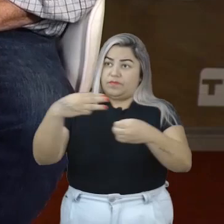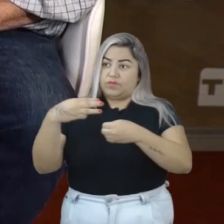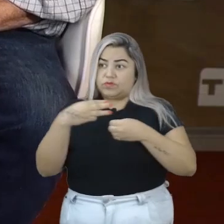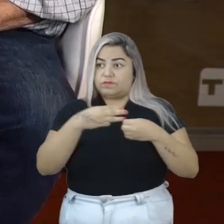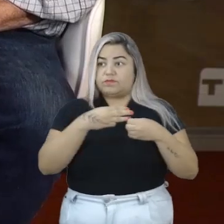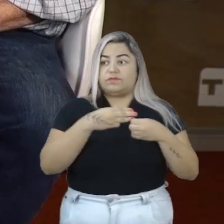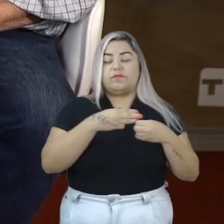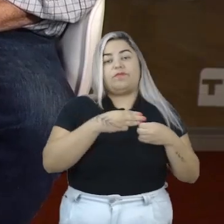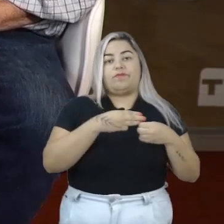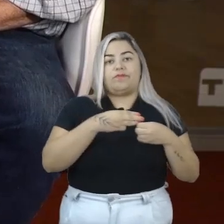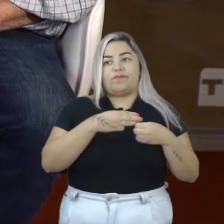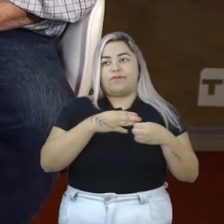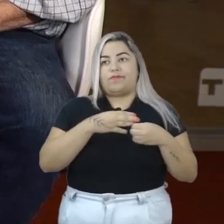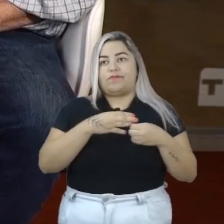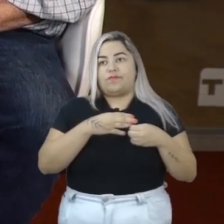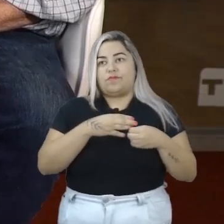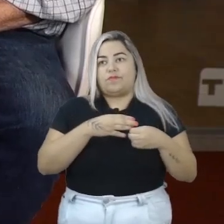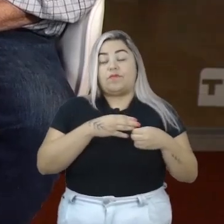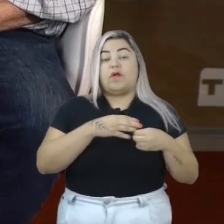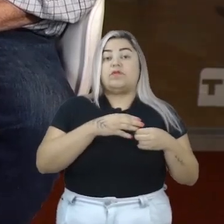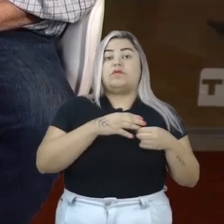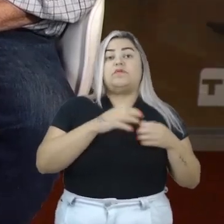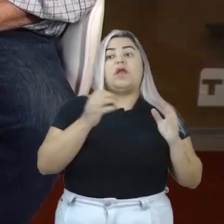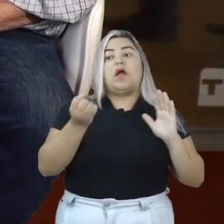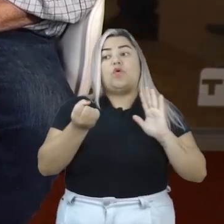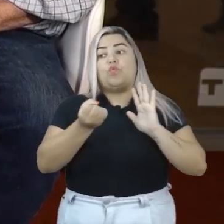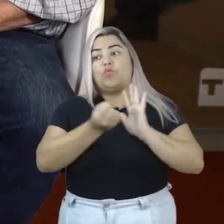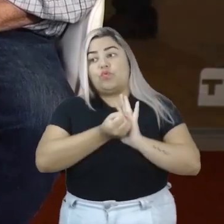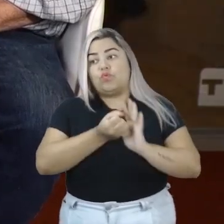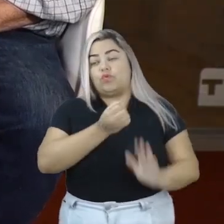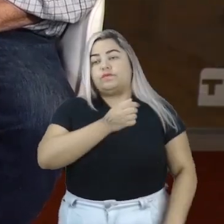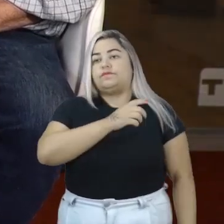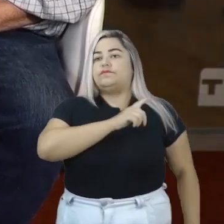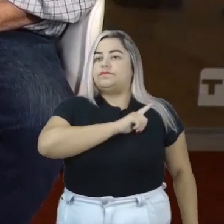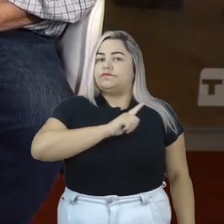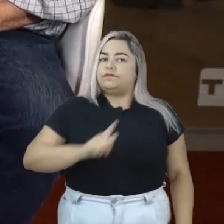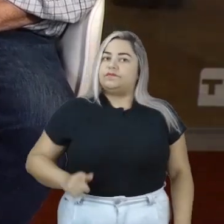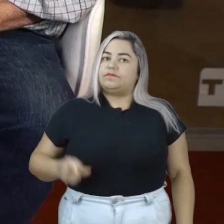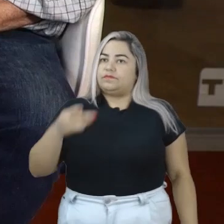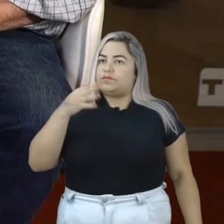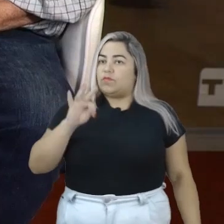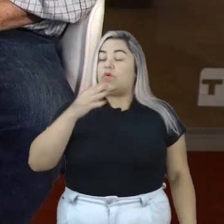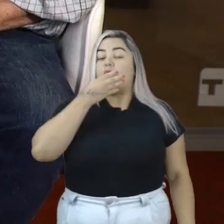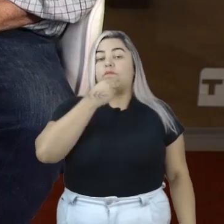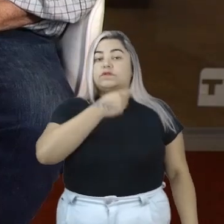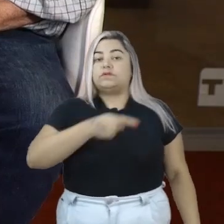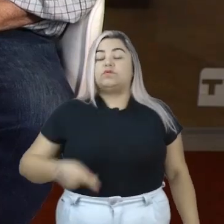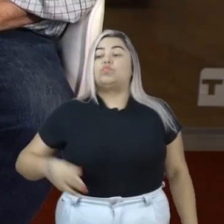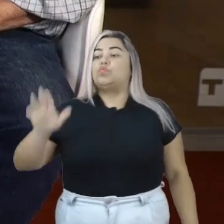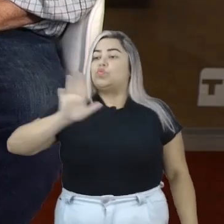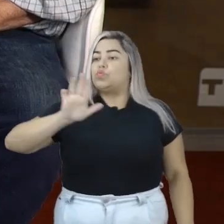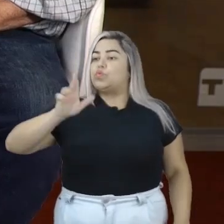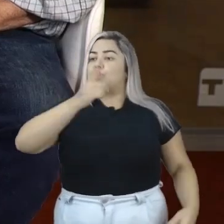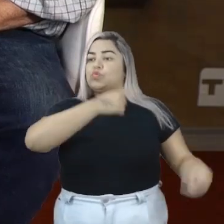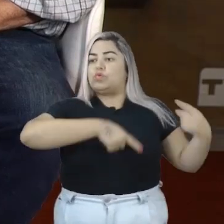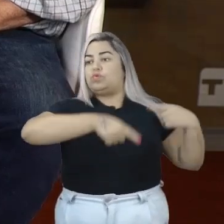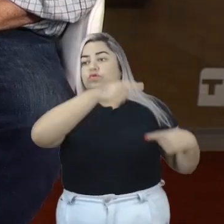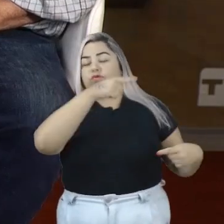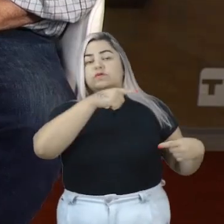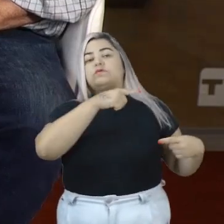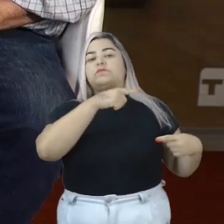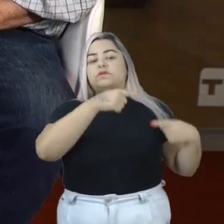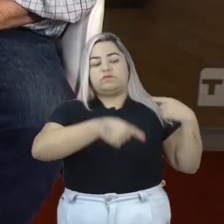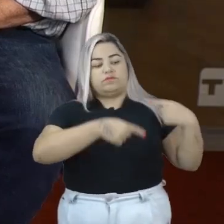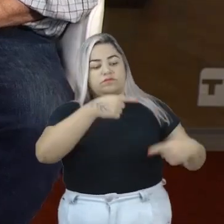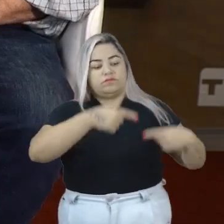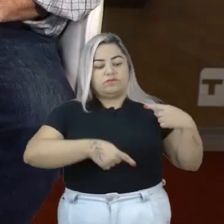Para levar para os municípios essa marca dos governos do PT e o que o presidente Lula tem feito de reconstrução das